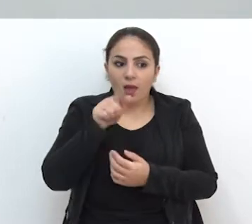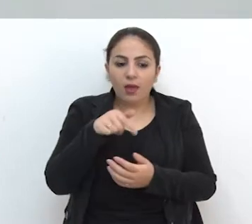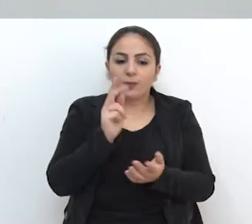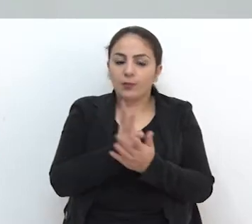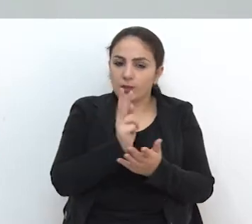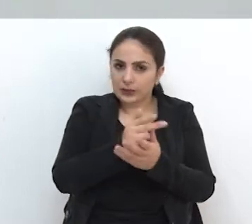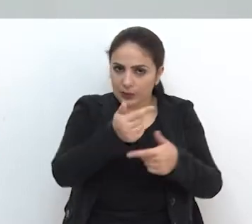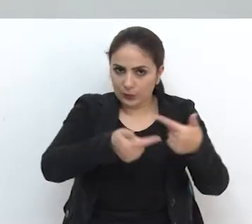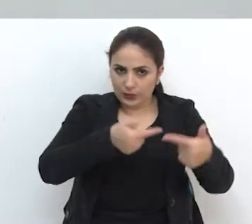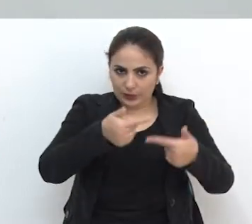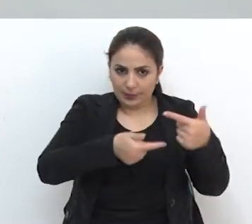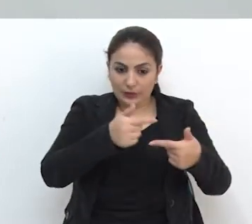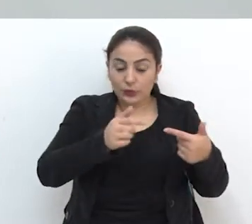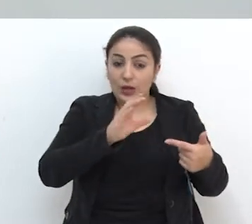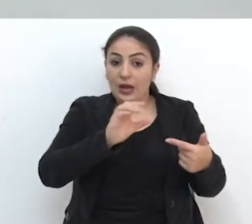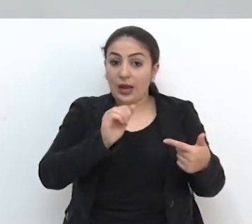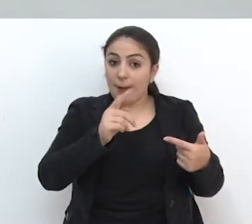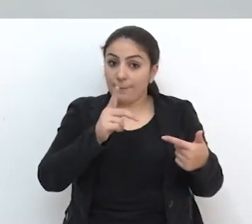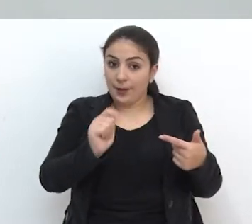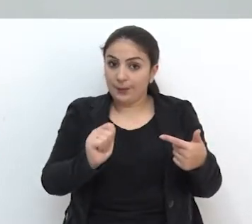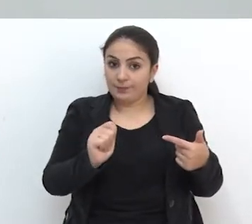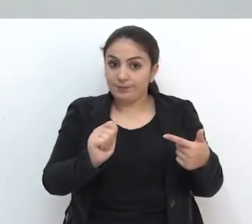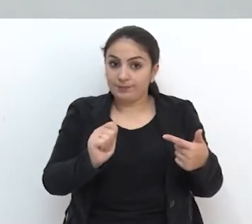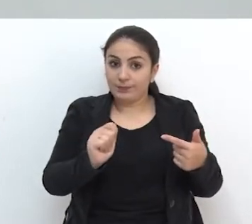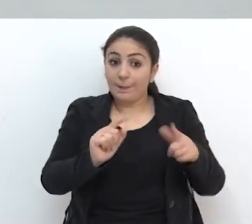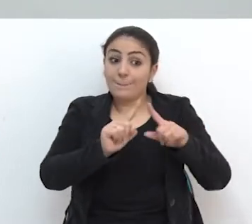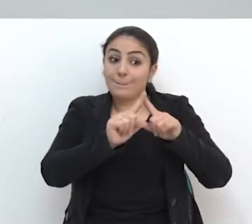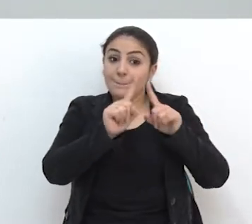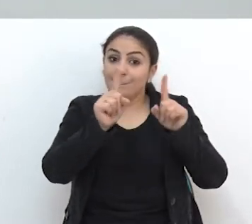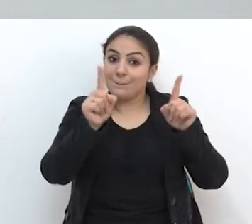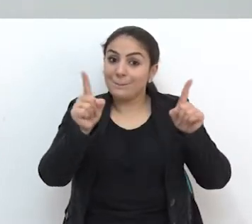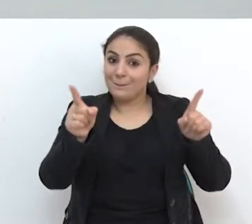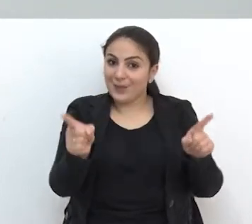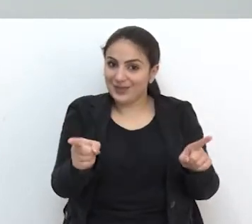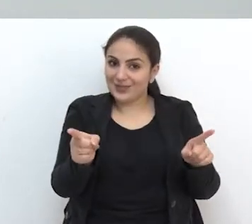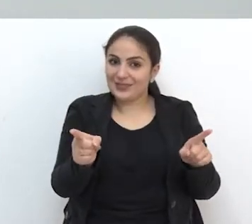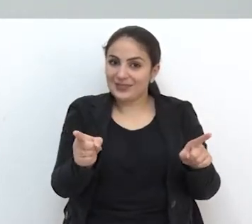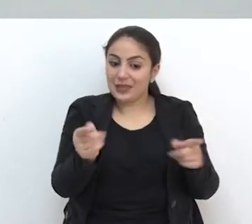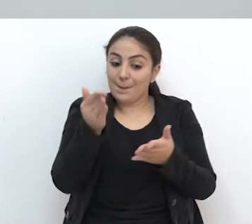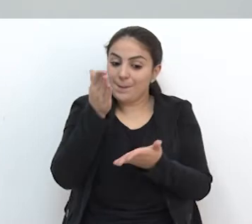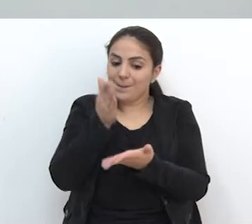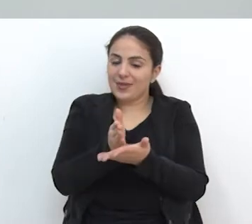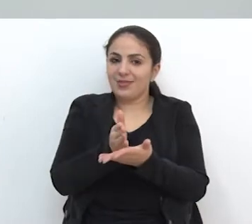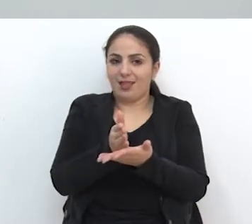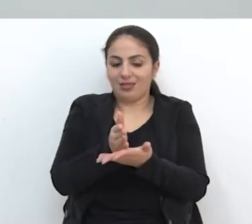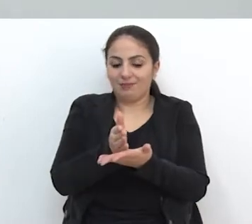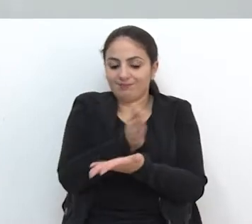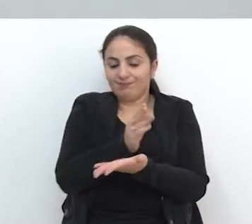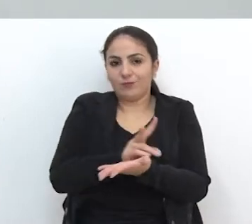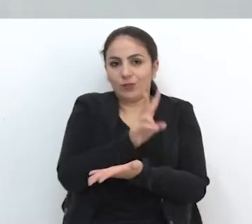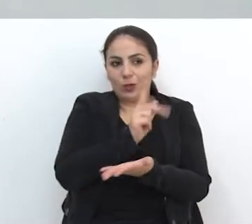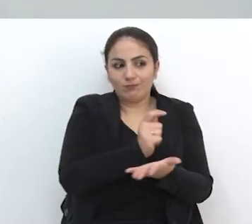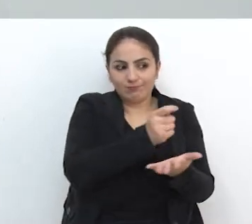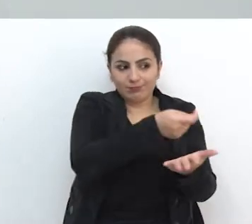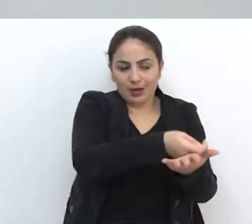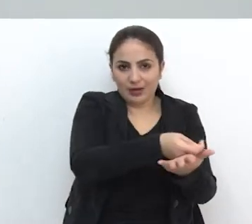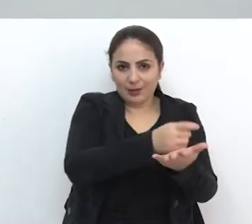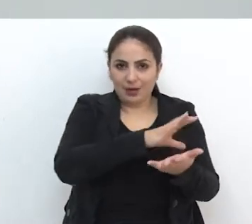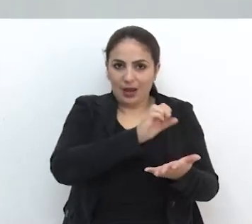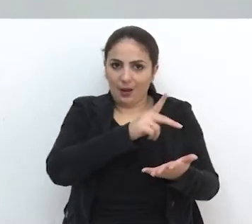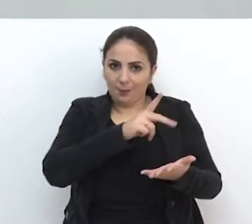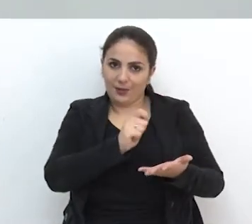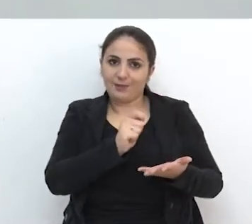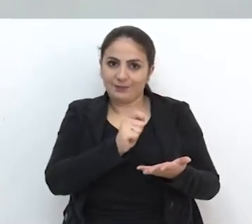quer manter o serviço do CAPA, todavia ele está oferecendo metade do valor